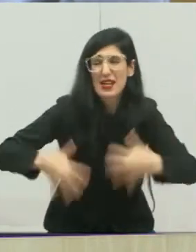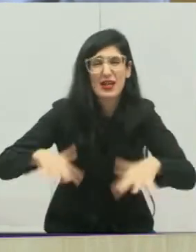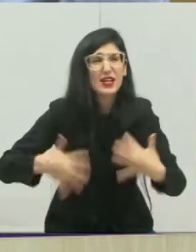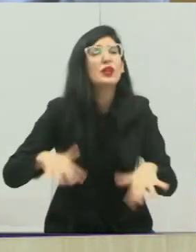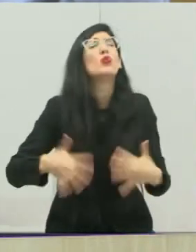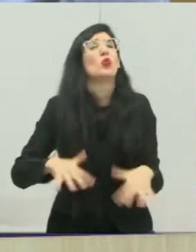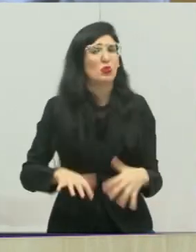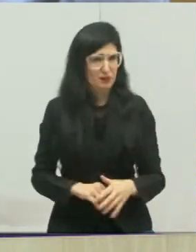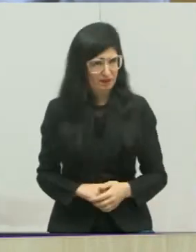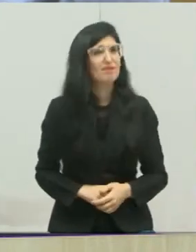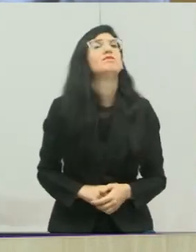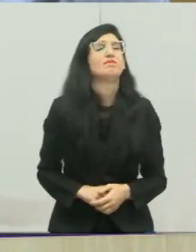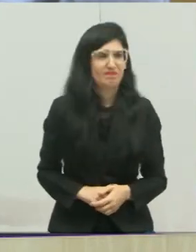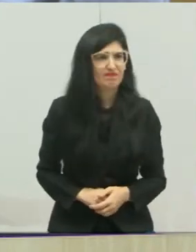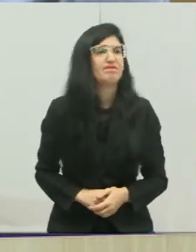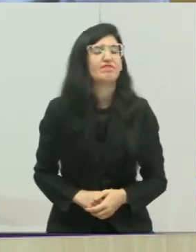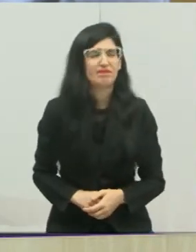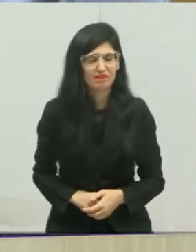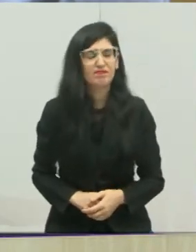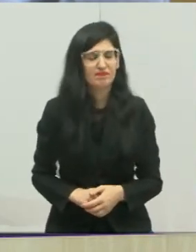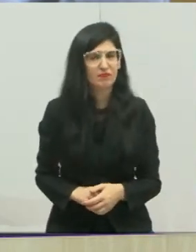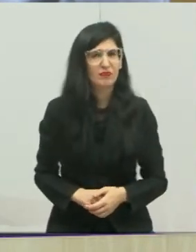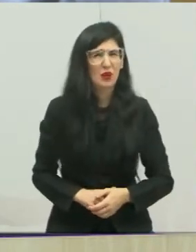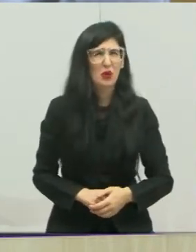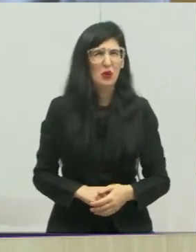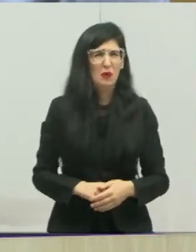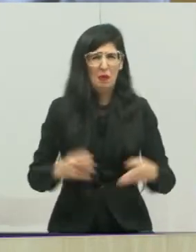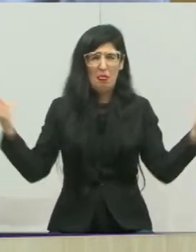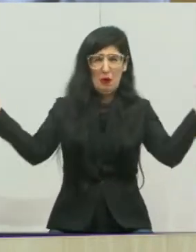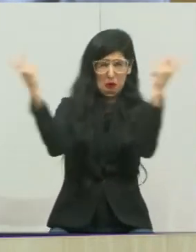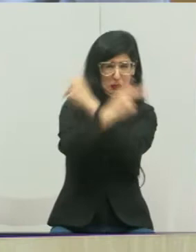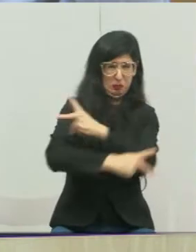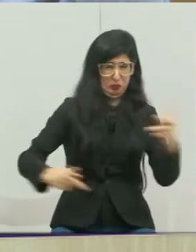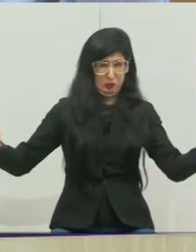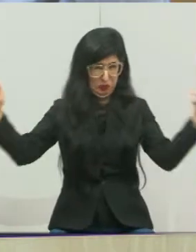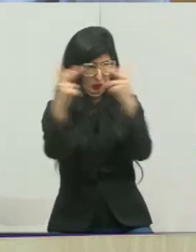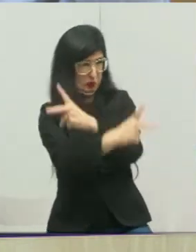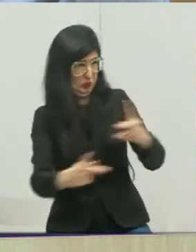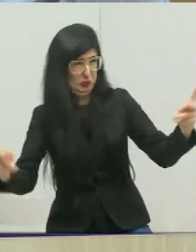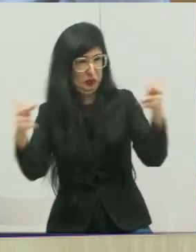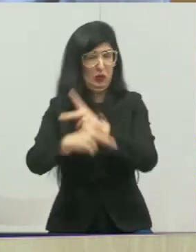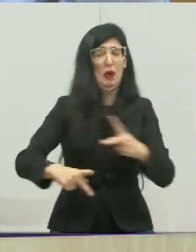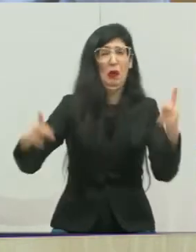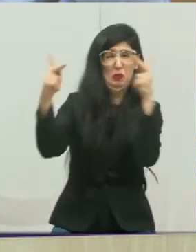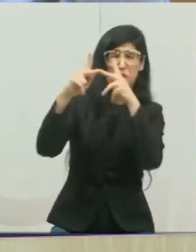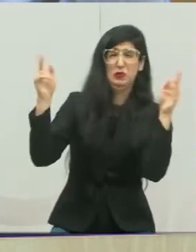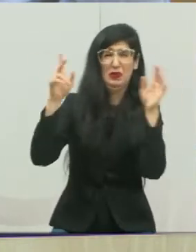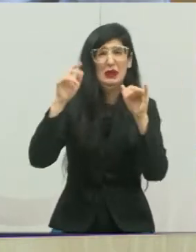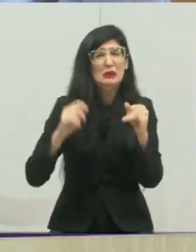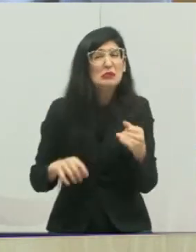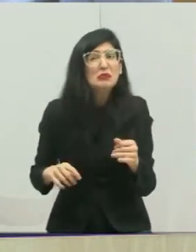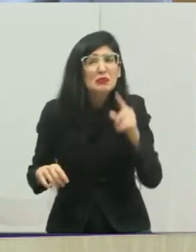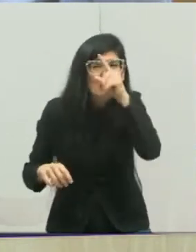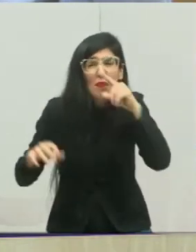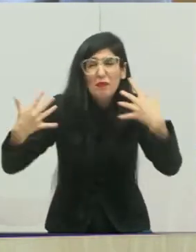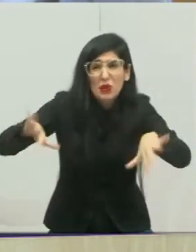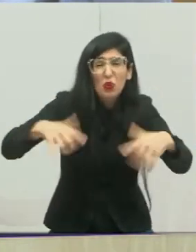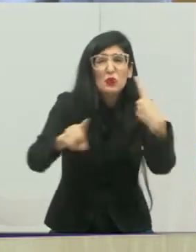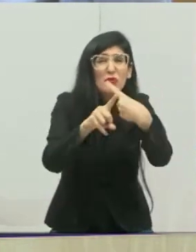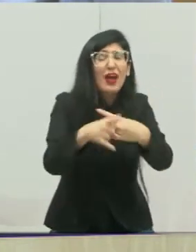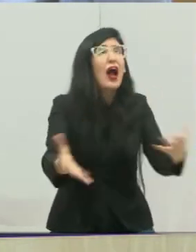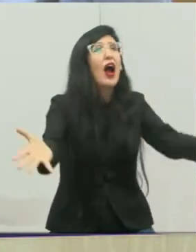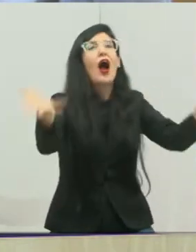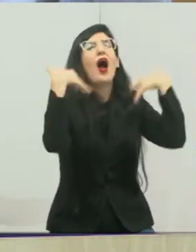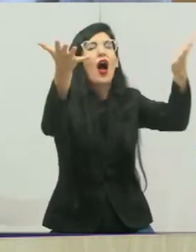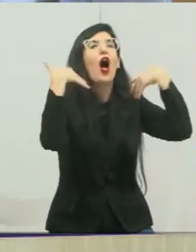comunidade, ainda mais nesse tempo de estiagem, com a iminente possibilidade de ocorrer um incêndio, causando danos materiais e físicos